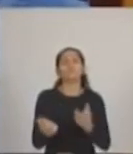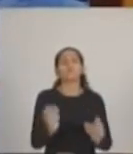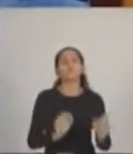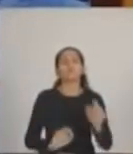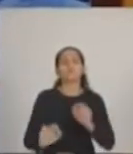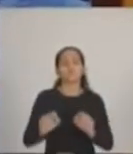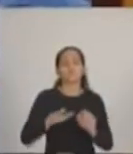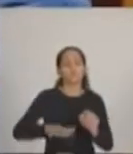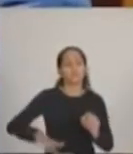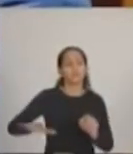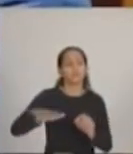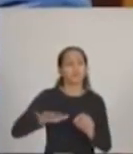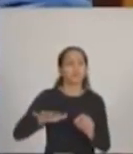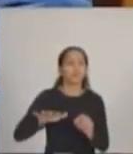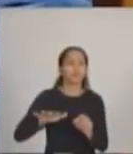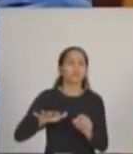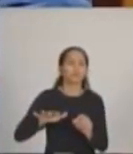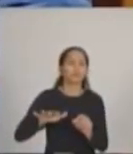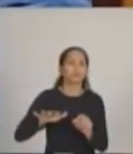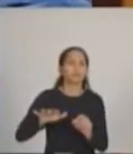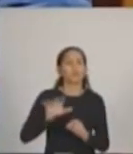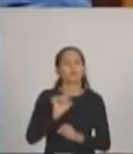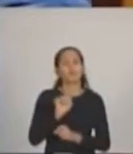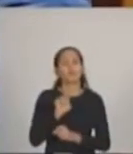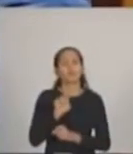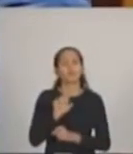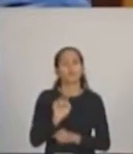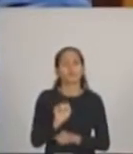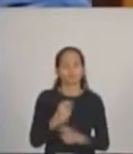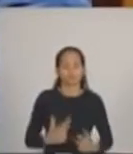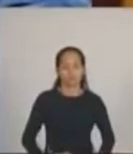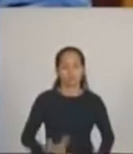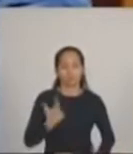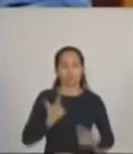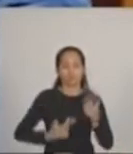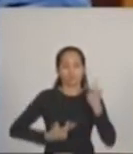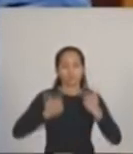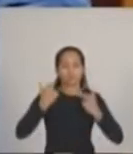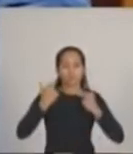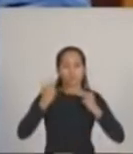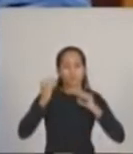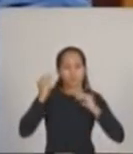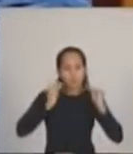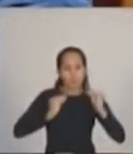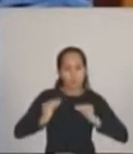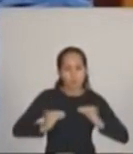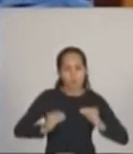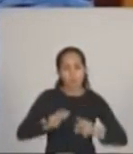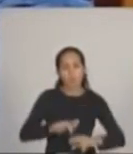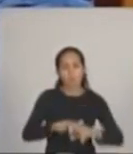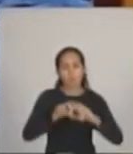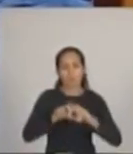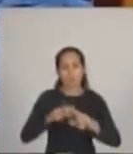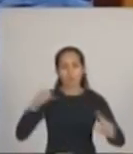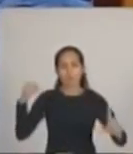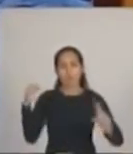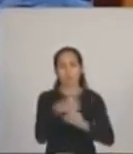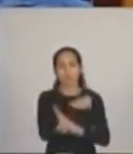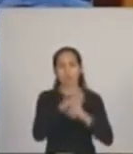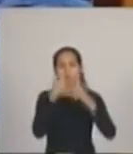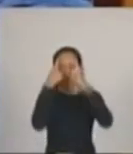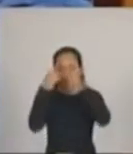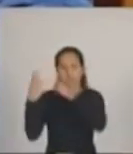âmbito do Sistema Único de Saúde de cirurgia plástica reparadora de sequelas de lesões causadas por atos de